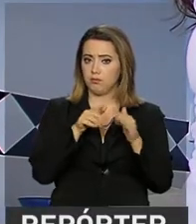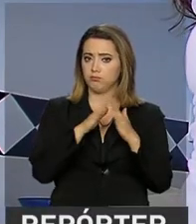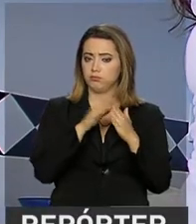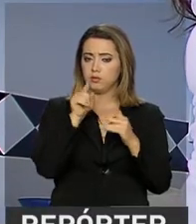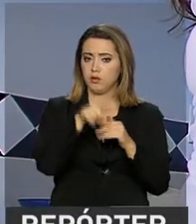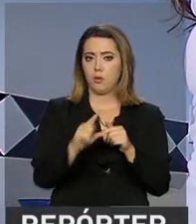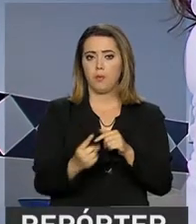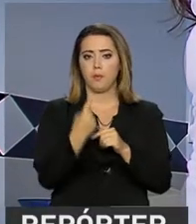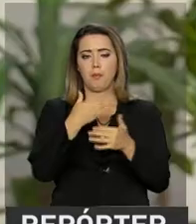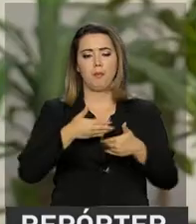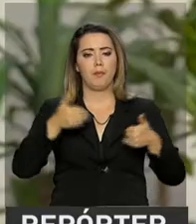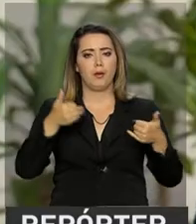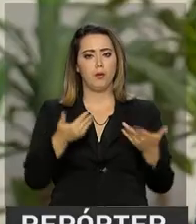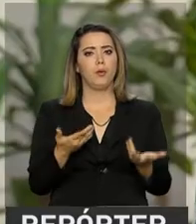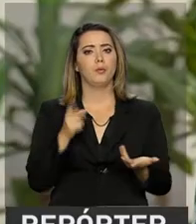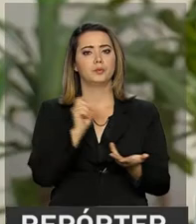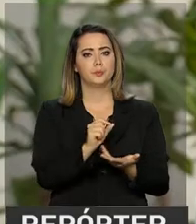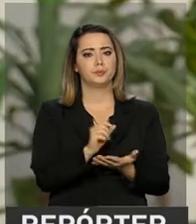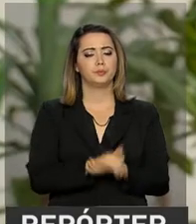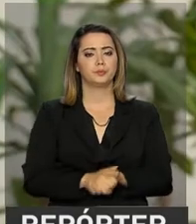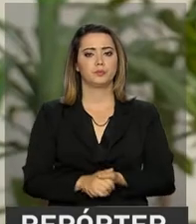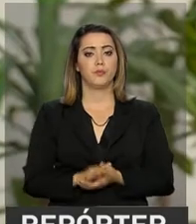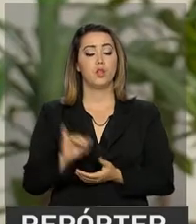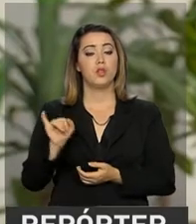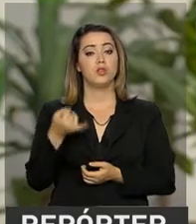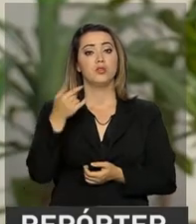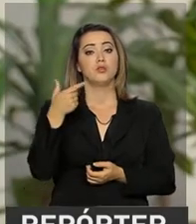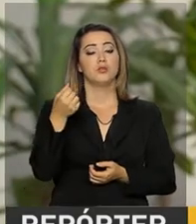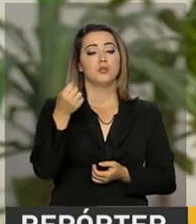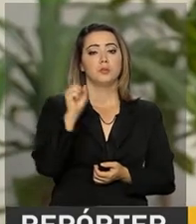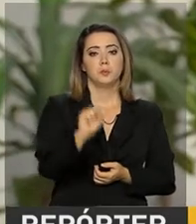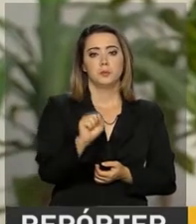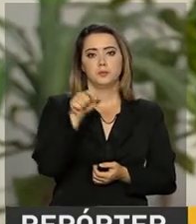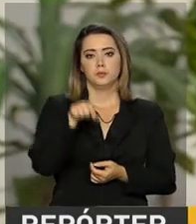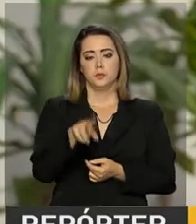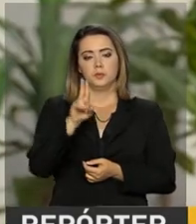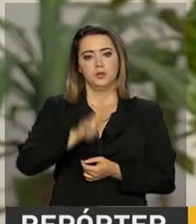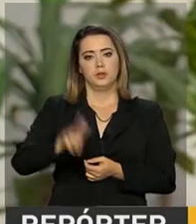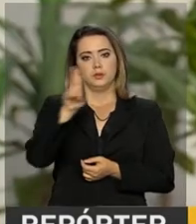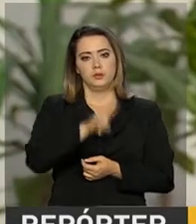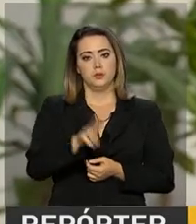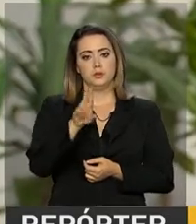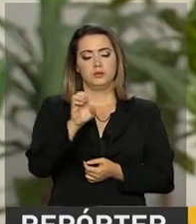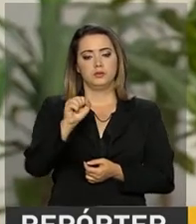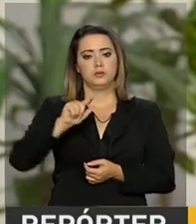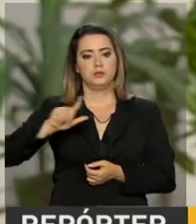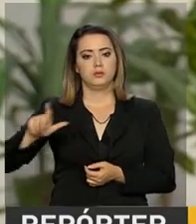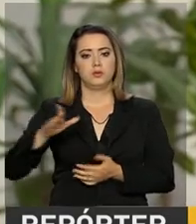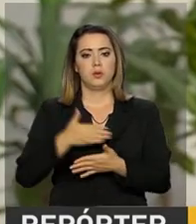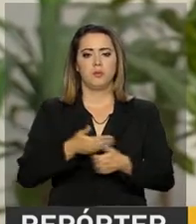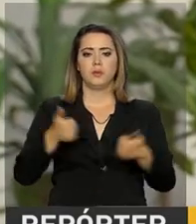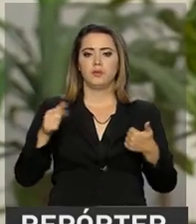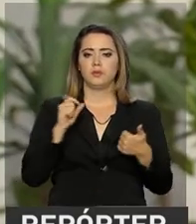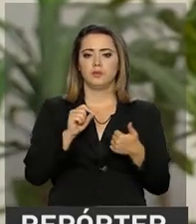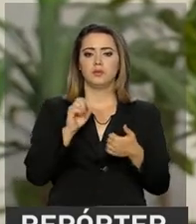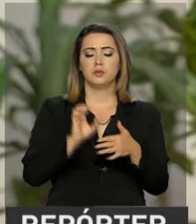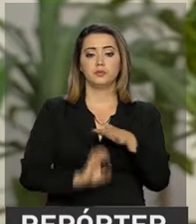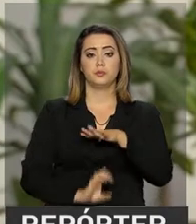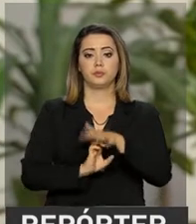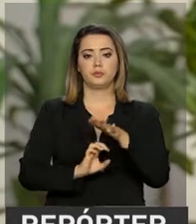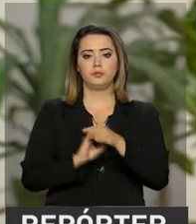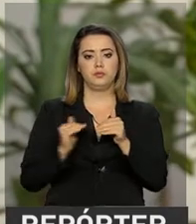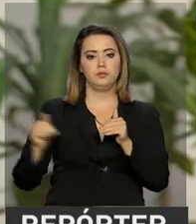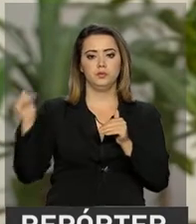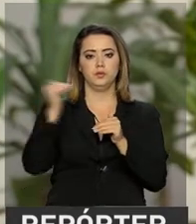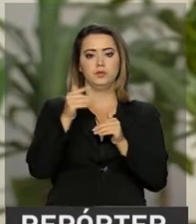comodidade a eles a partir de janeiro de 2018 a utilização do e social será ampliada em empresas com faturamento superior